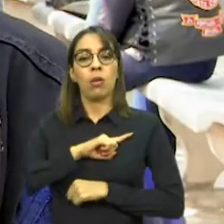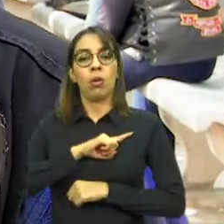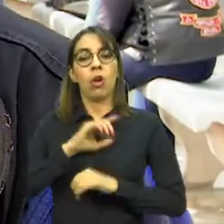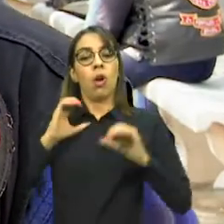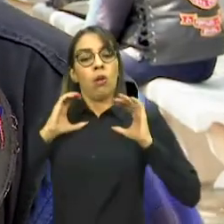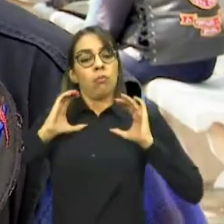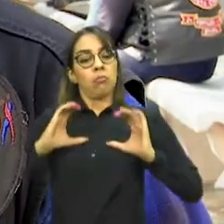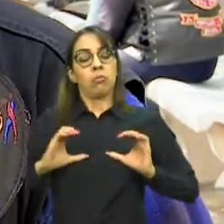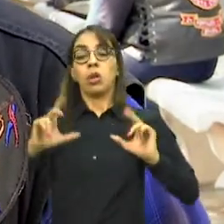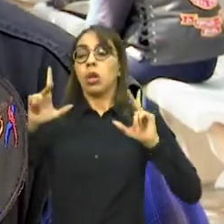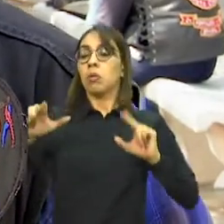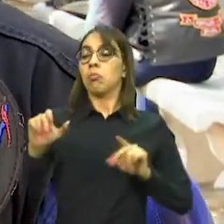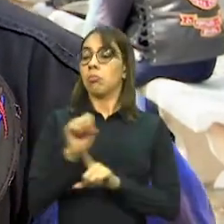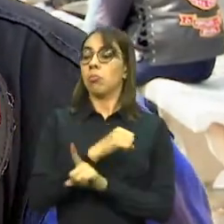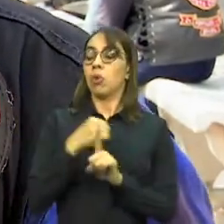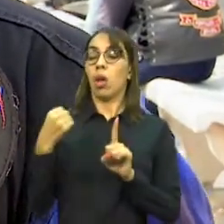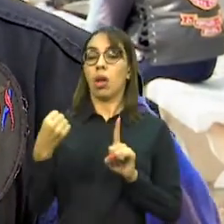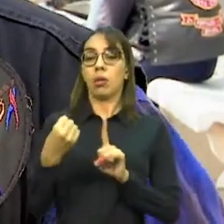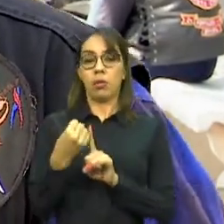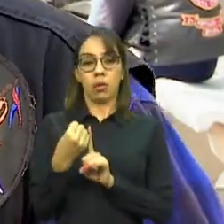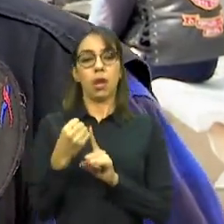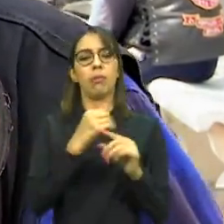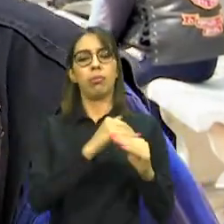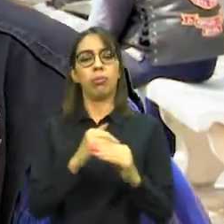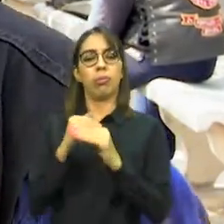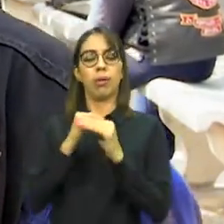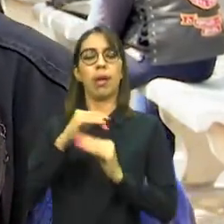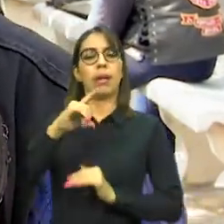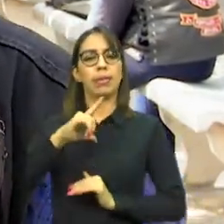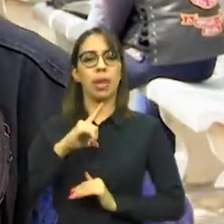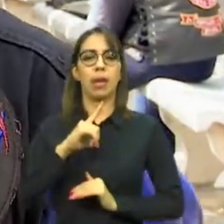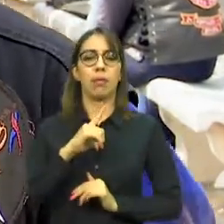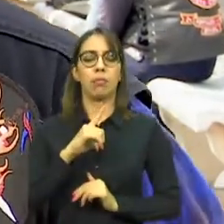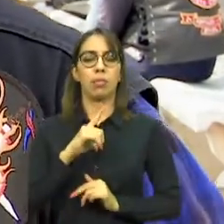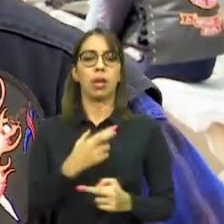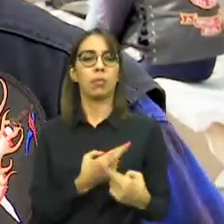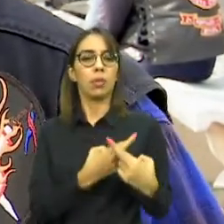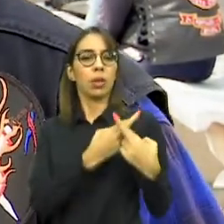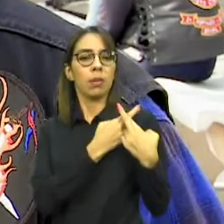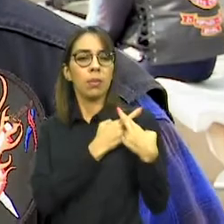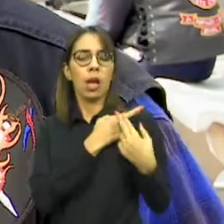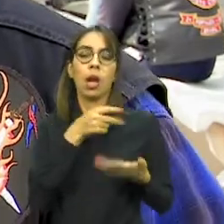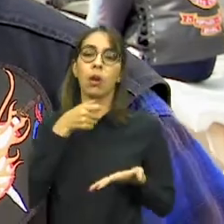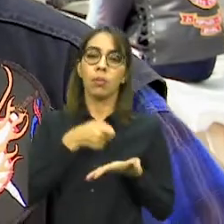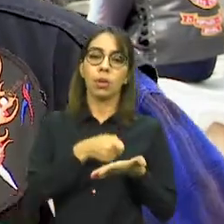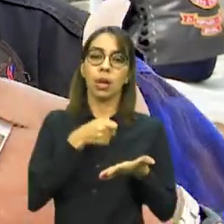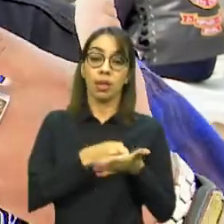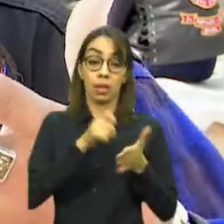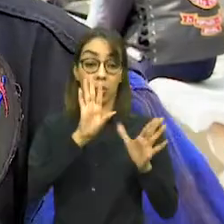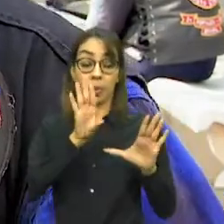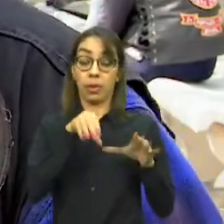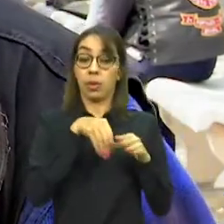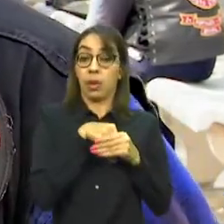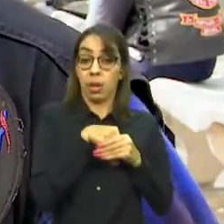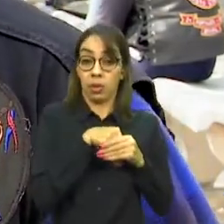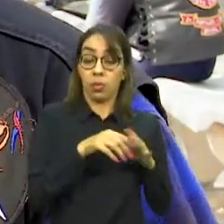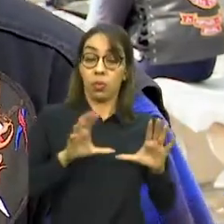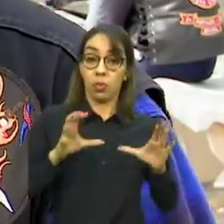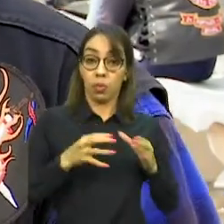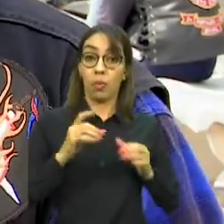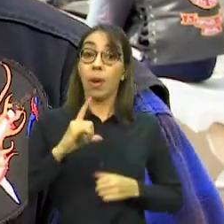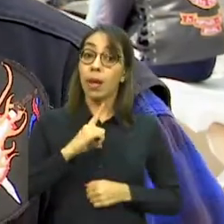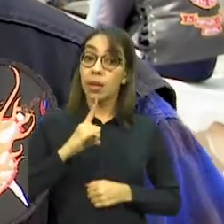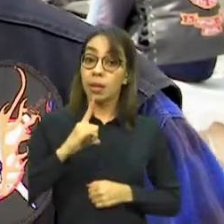com a sociedade. Então, nós temos nossos deveres e tarefas dentro de um motoclube. Nós temos nosso estatuto